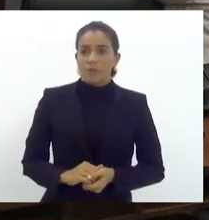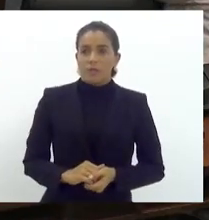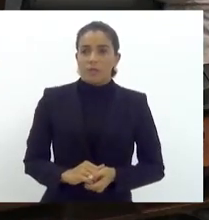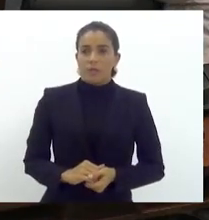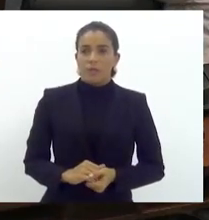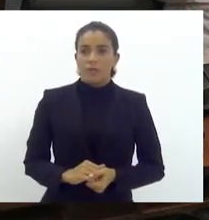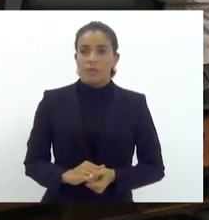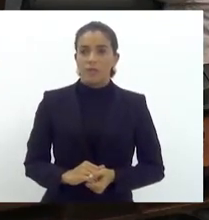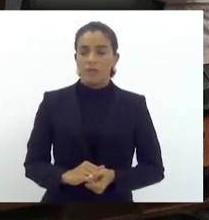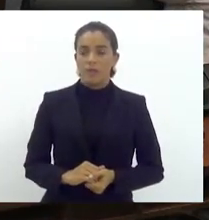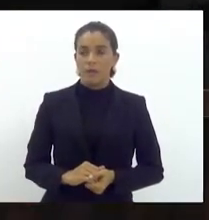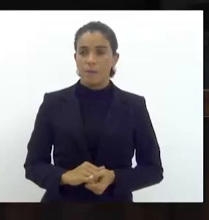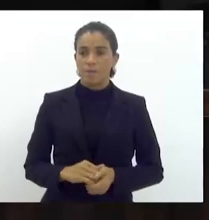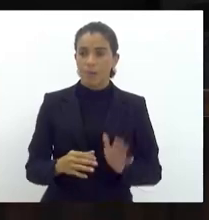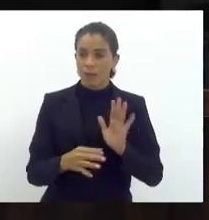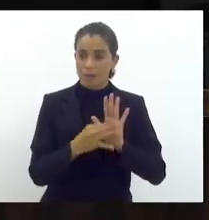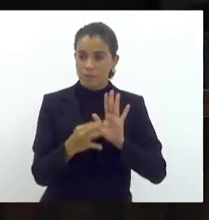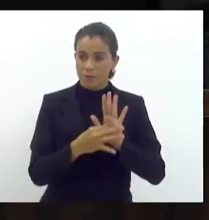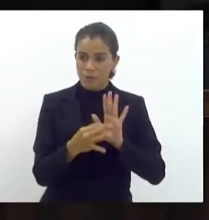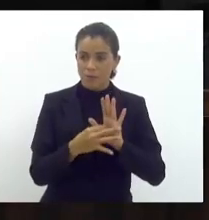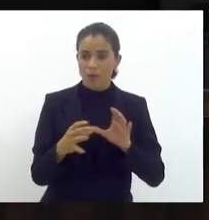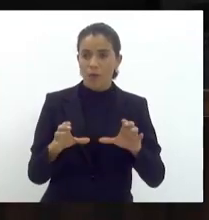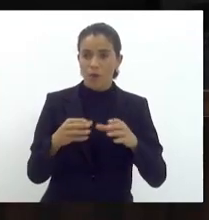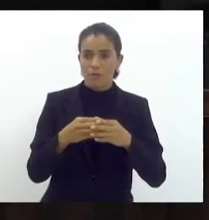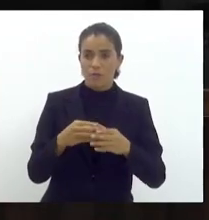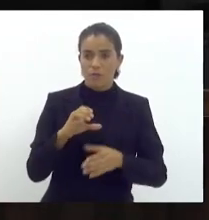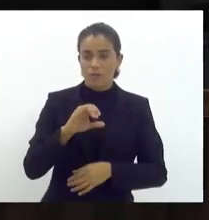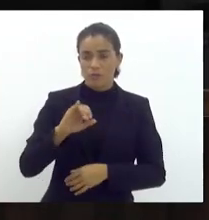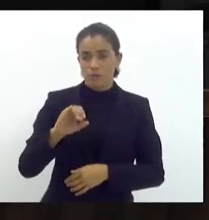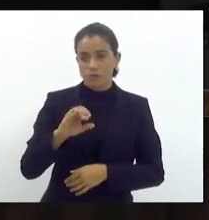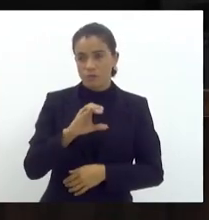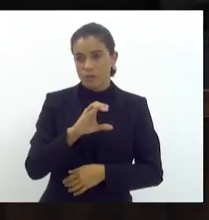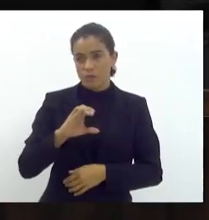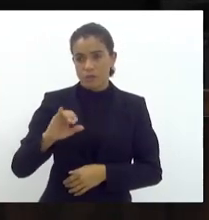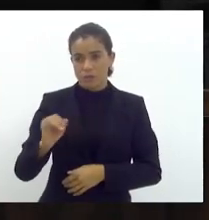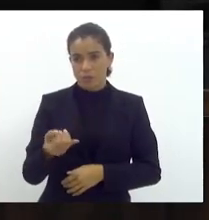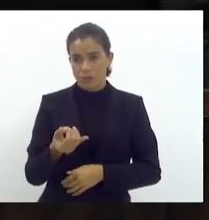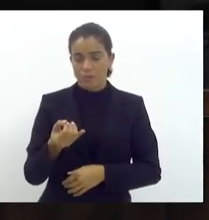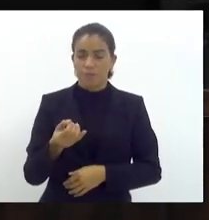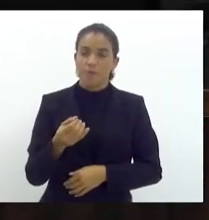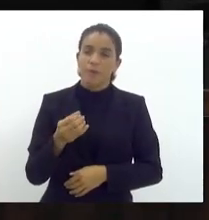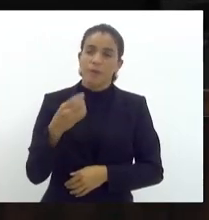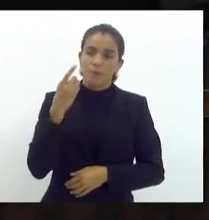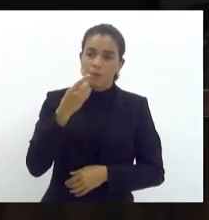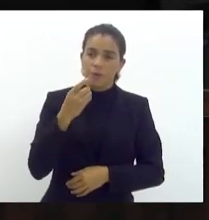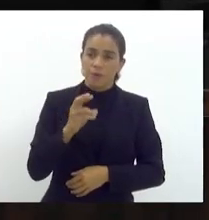para emitir parecer pela comissão de constituição e justiça Deputado Rodrigo Amorim por favor